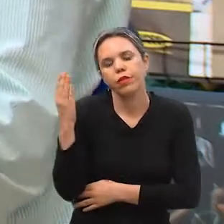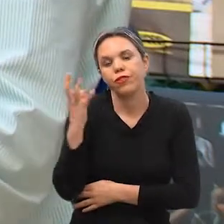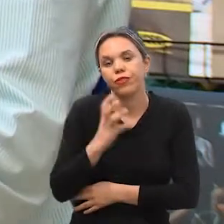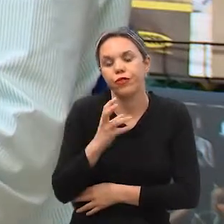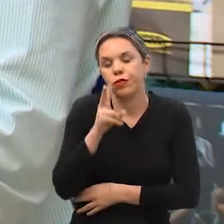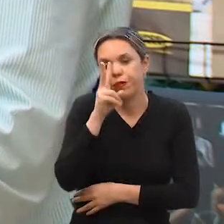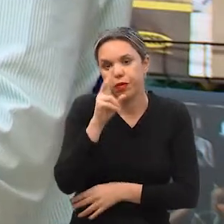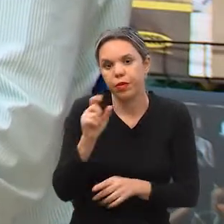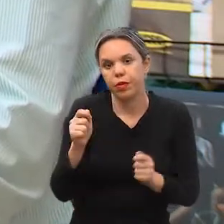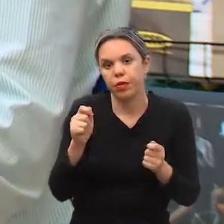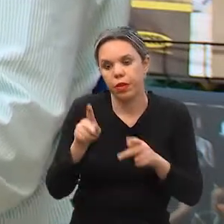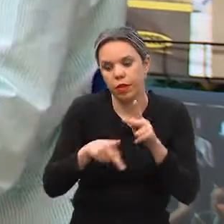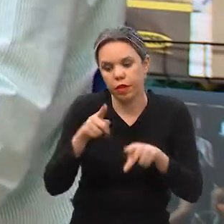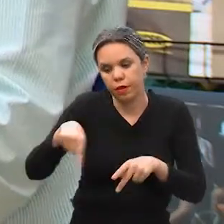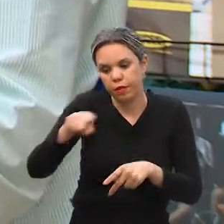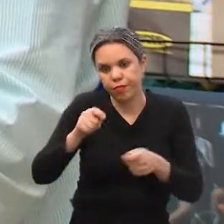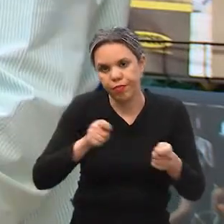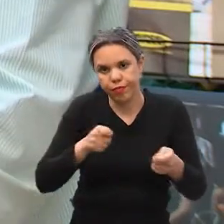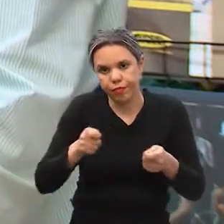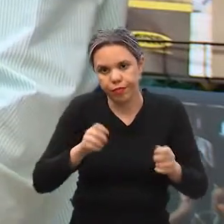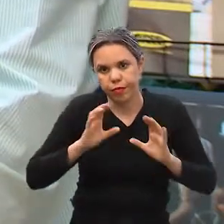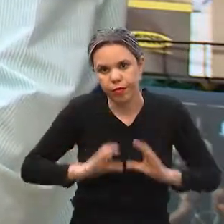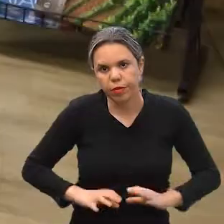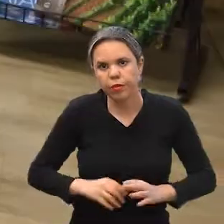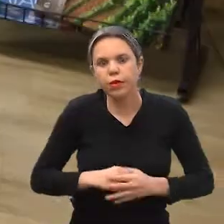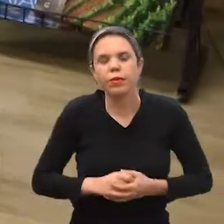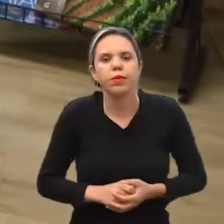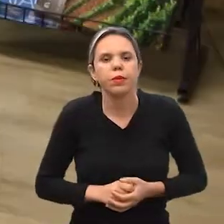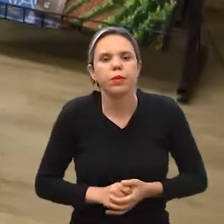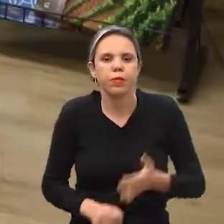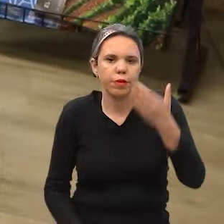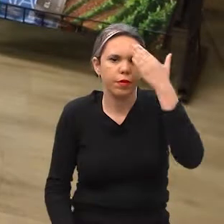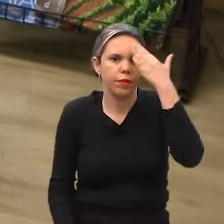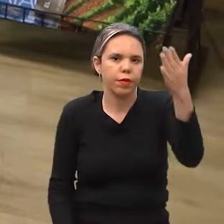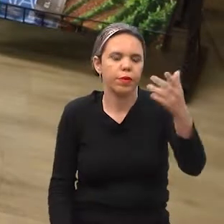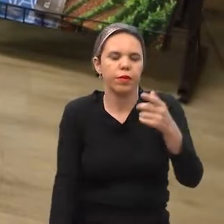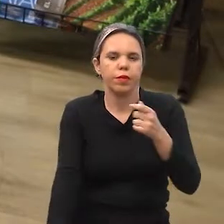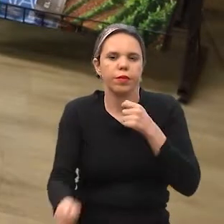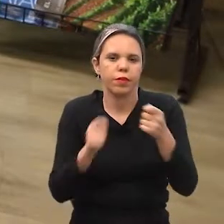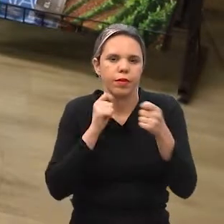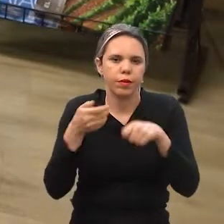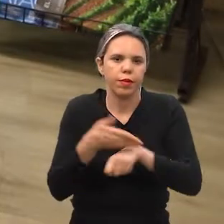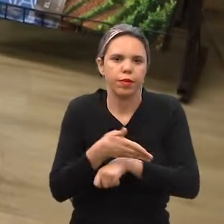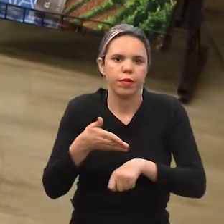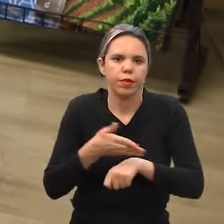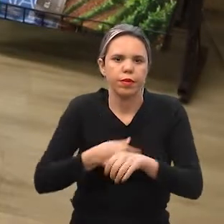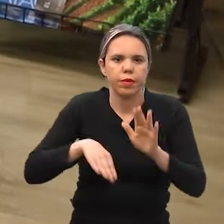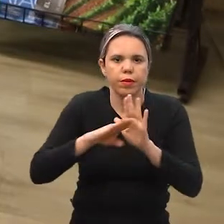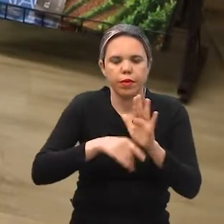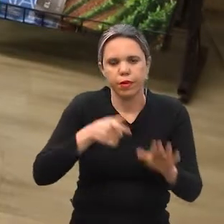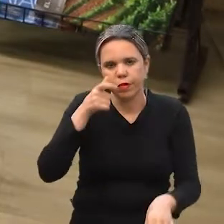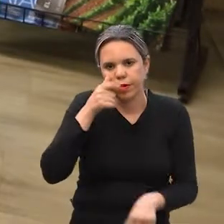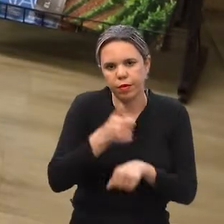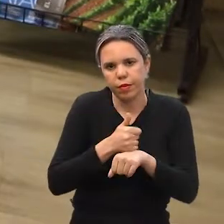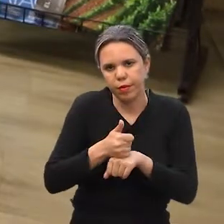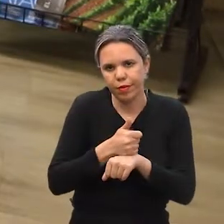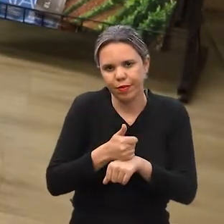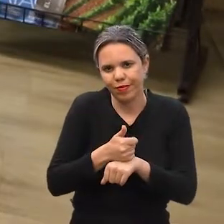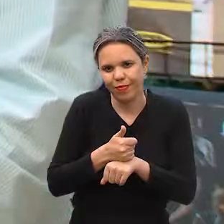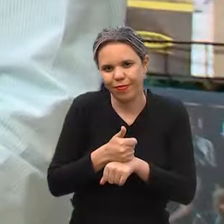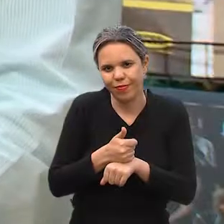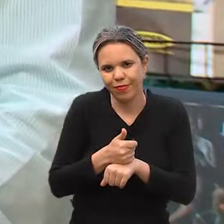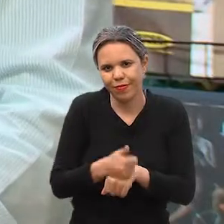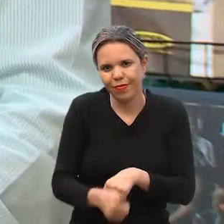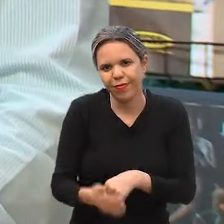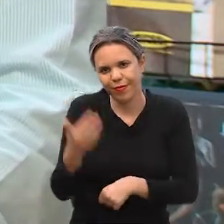devem lidar, né? Obrigado pela entrevista, pela participação aqui no quadro Se Liga na Profissão. Valeu,